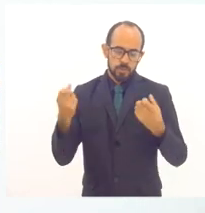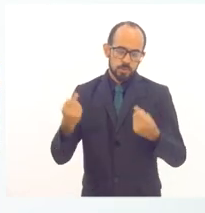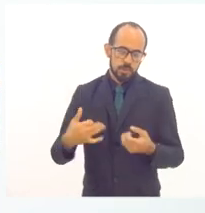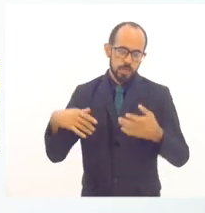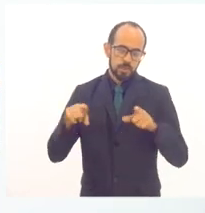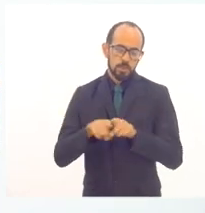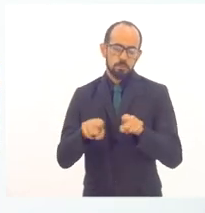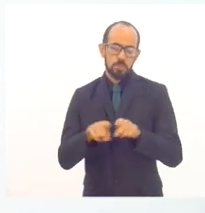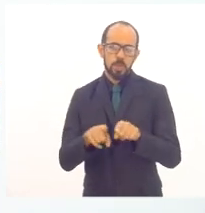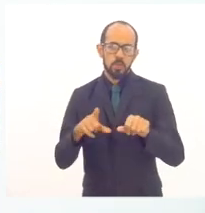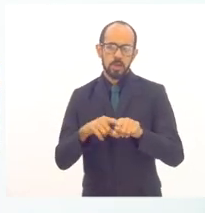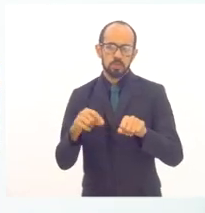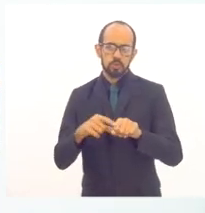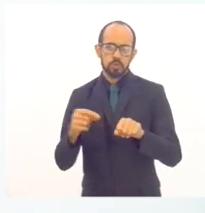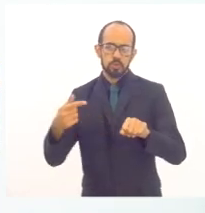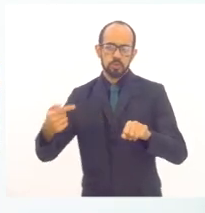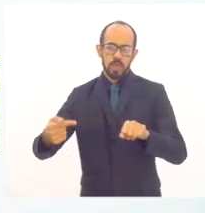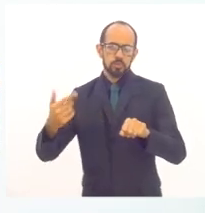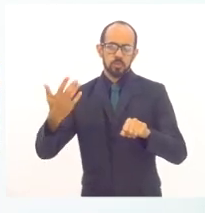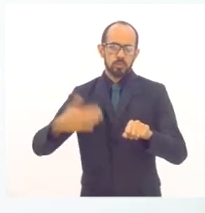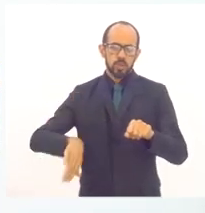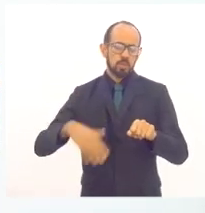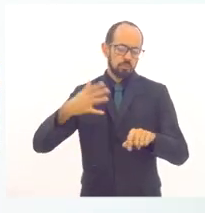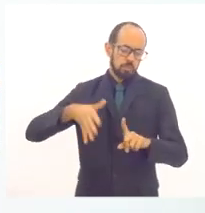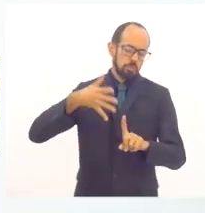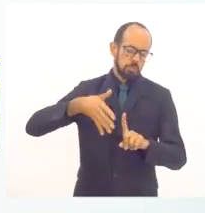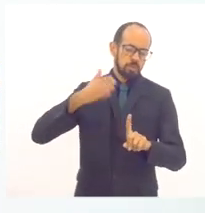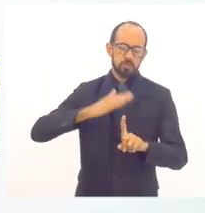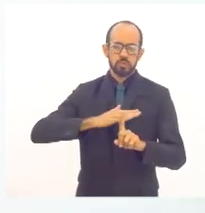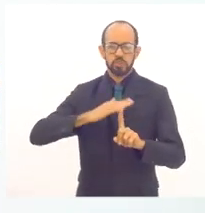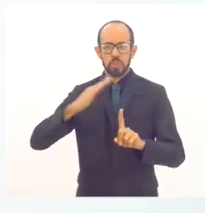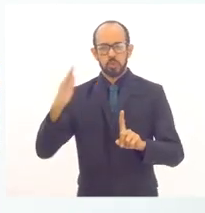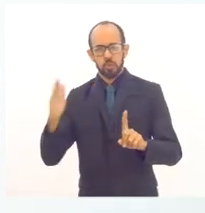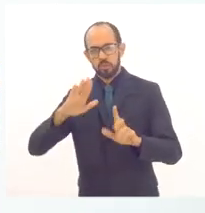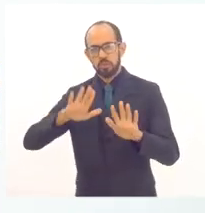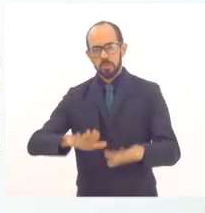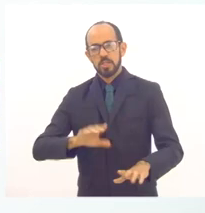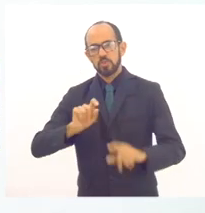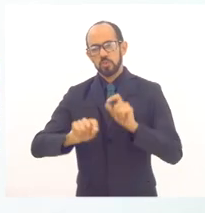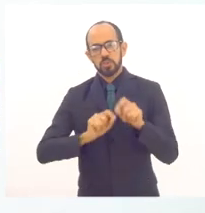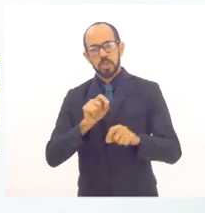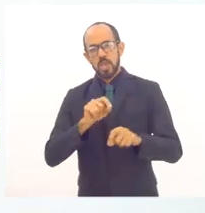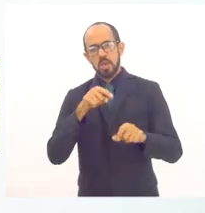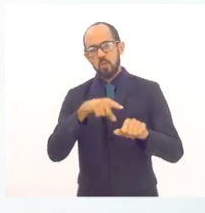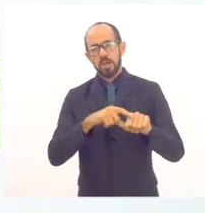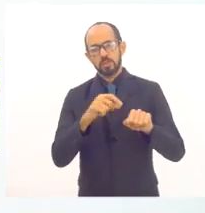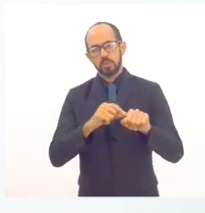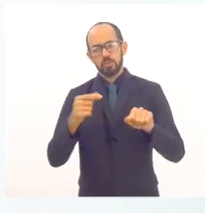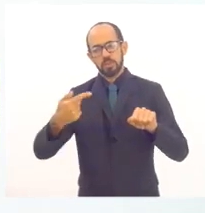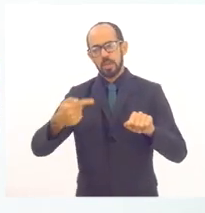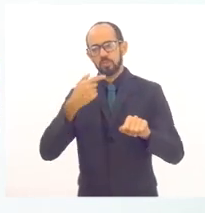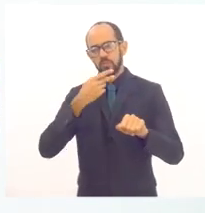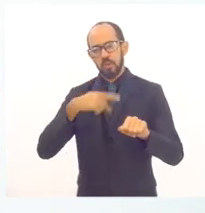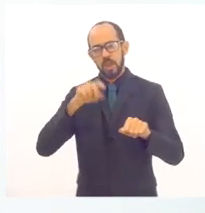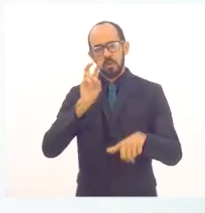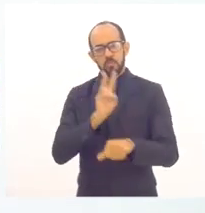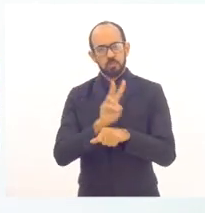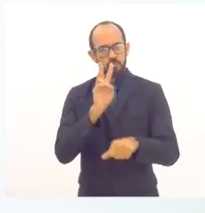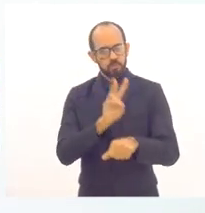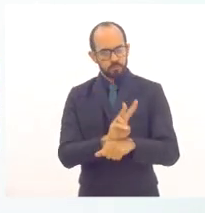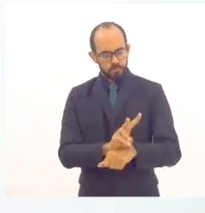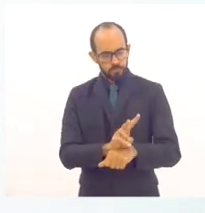artigo 7º para a gente poder continuar, que eu não quero tomar conta da fala, né? Então, o artigo 7 propõe logo no inciso 1º salvaguardar e